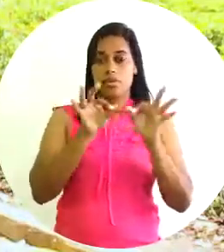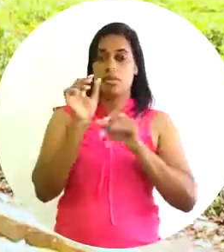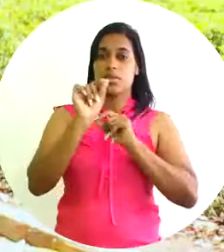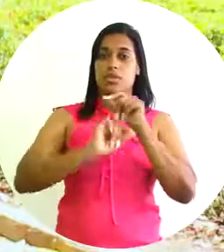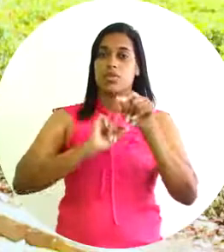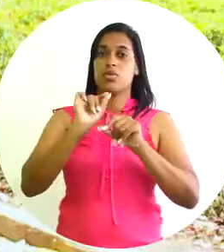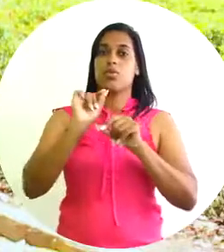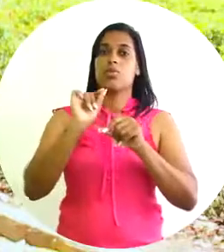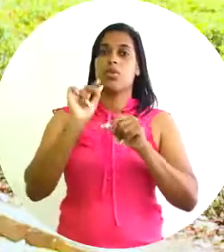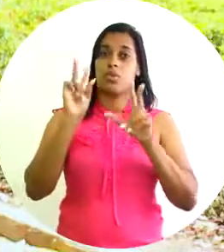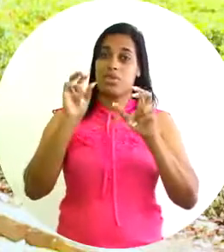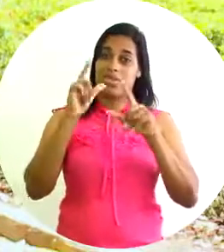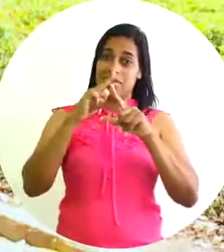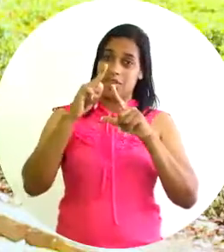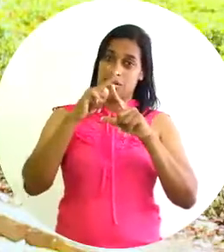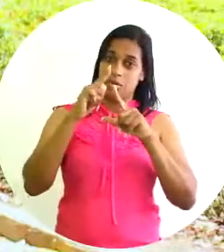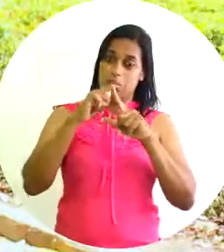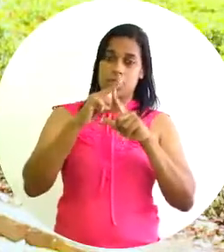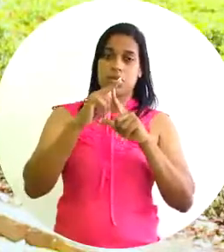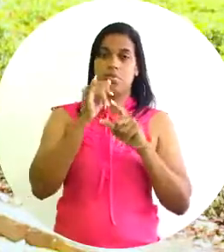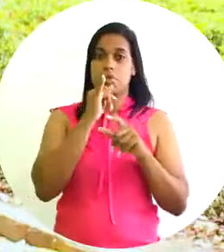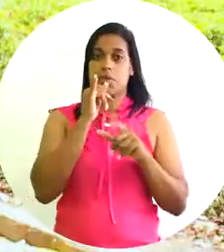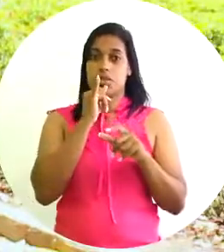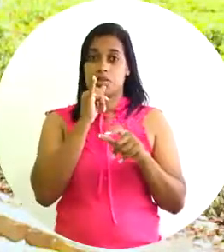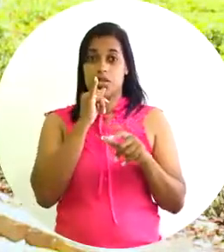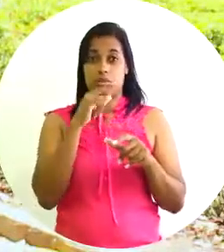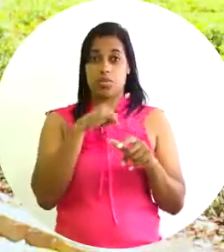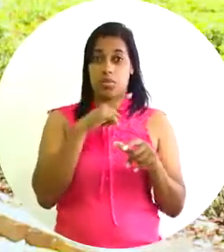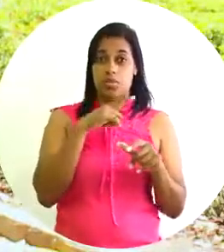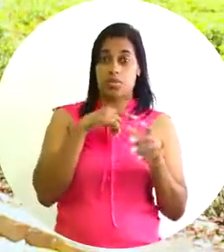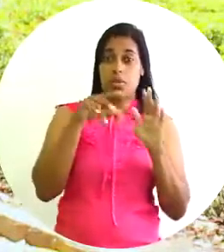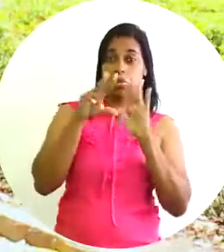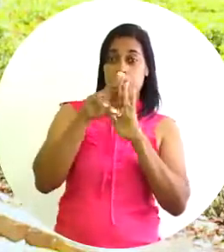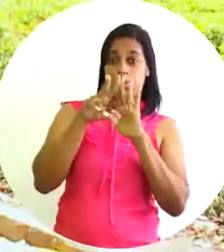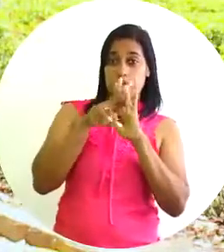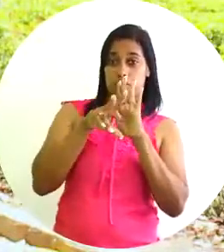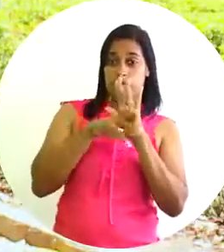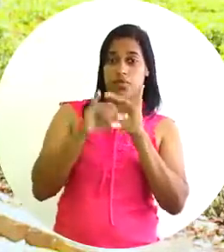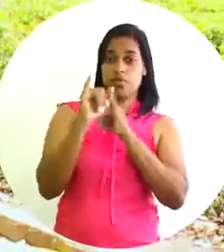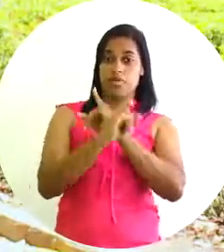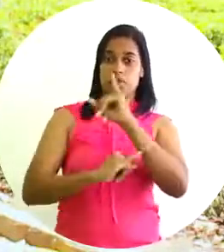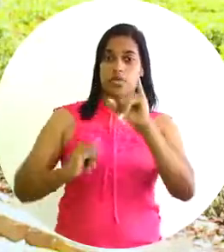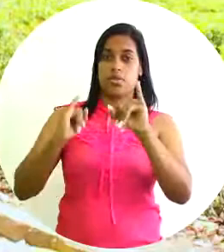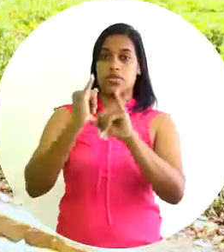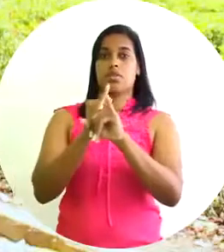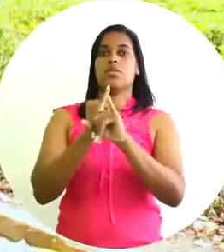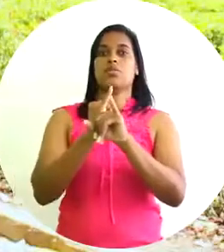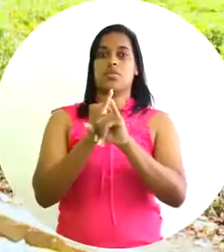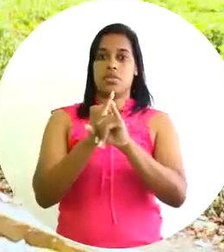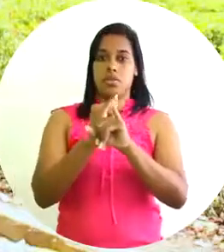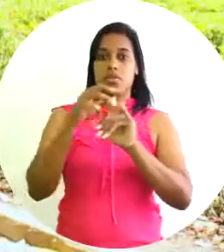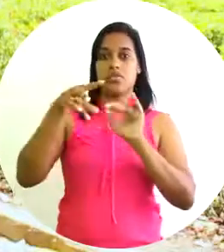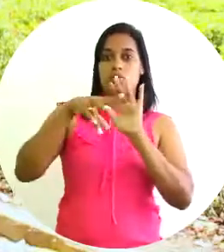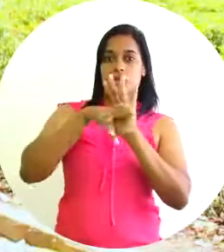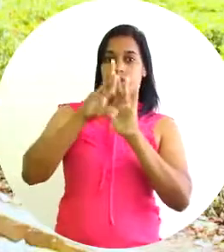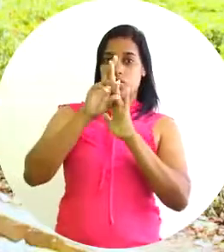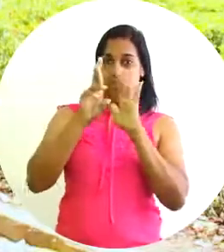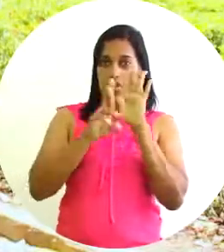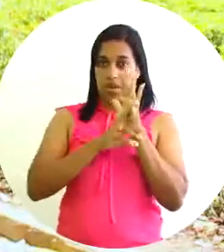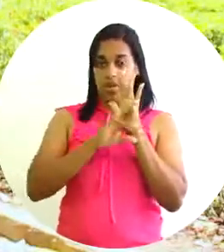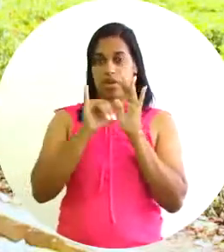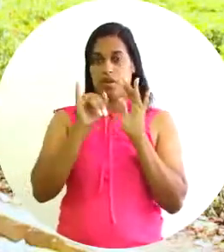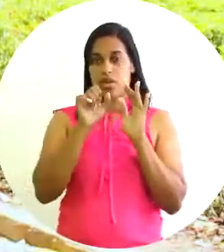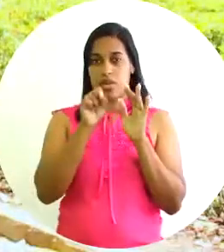classificado de acordo com o tipo de atuação. Por exemplo, nós temos os níveis internacionais, com as normas internacionais, como é o caso